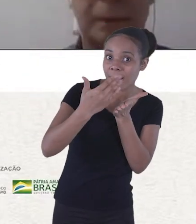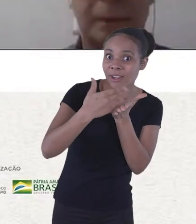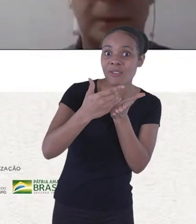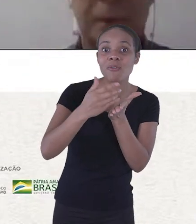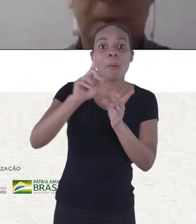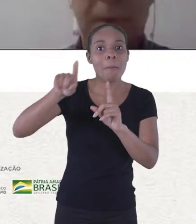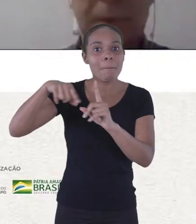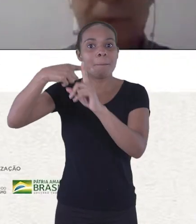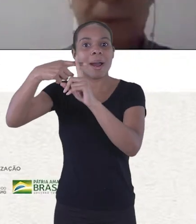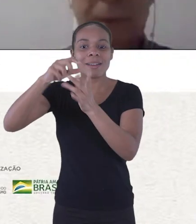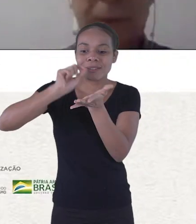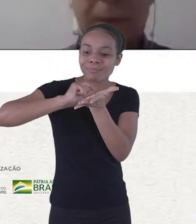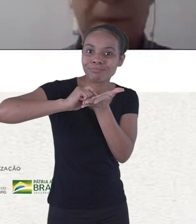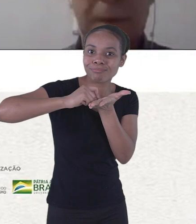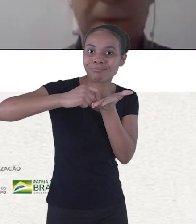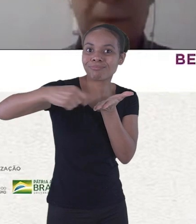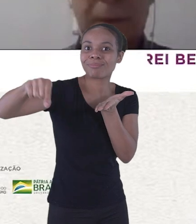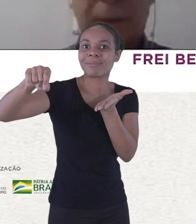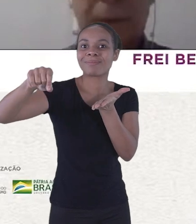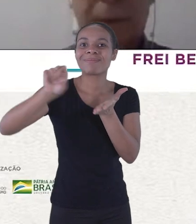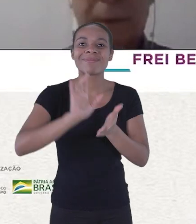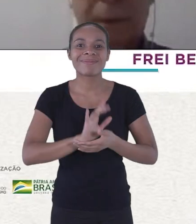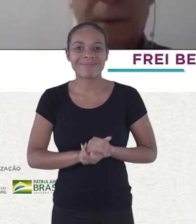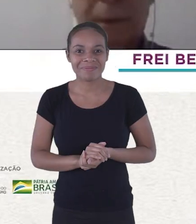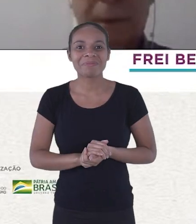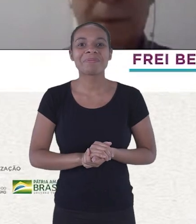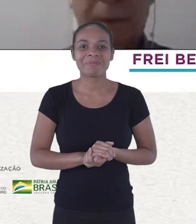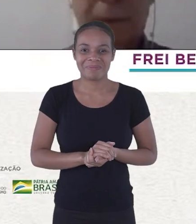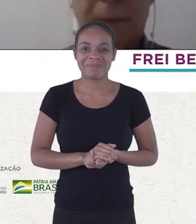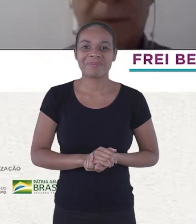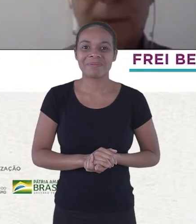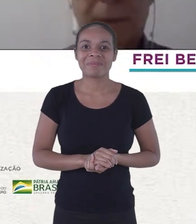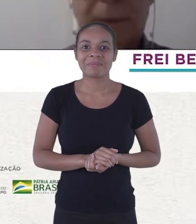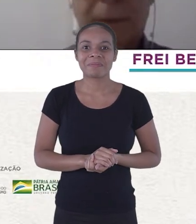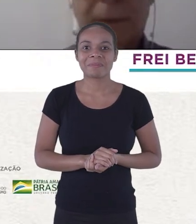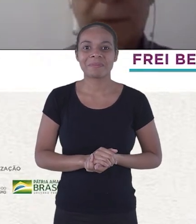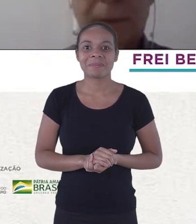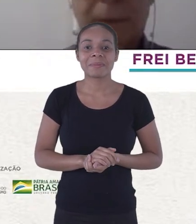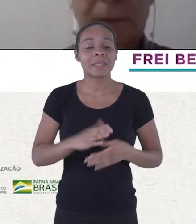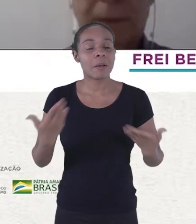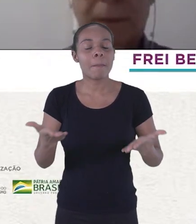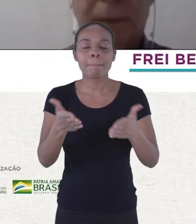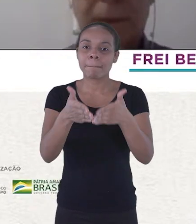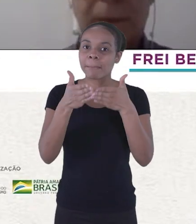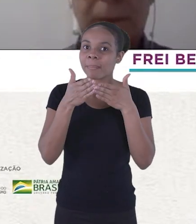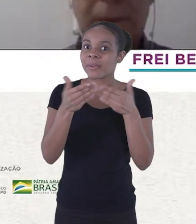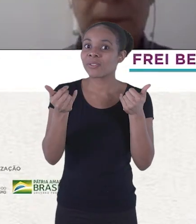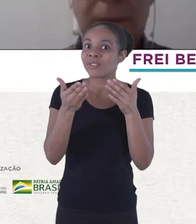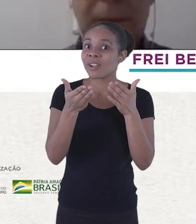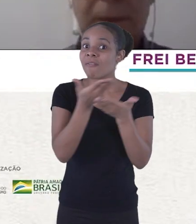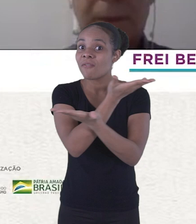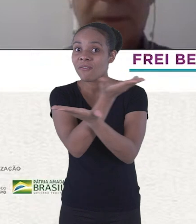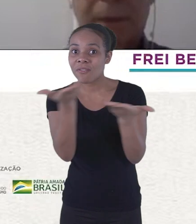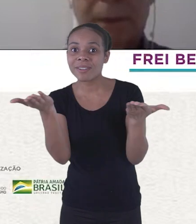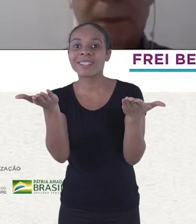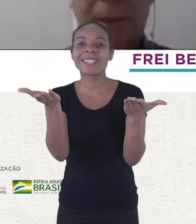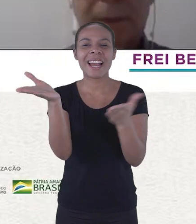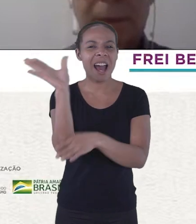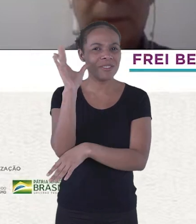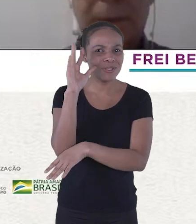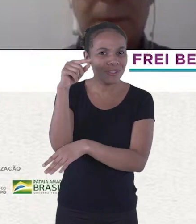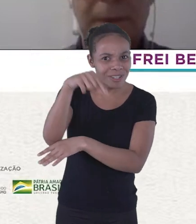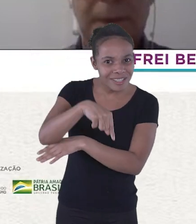livro autografado. É, peço que as pessoas que estão nos assistindo se inscrevam na nossa página do